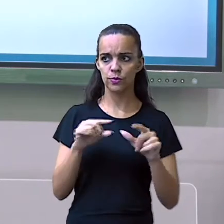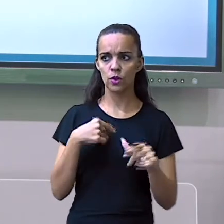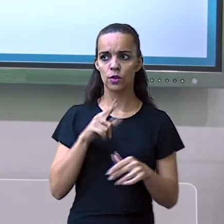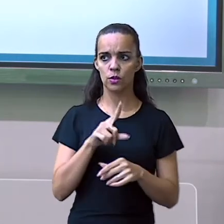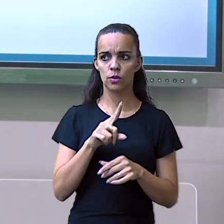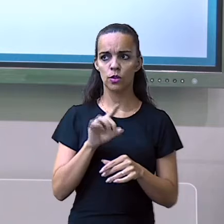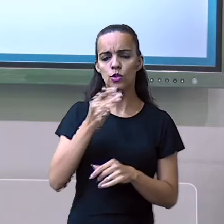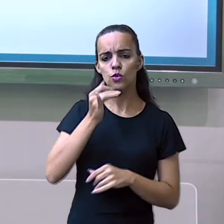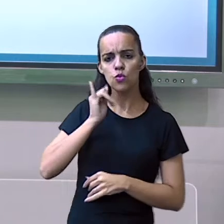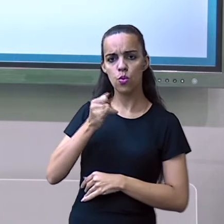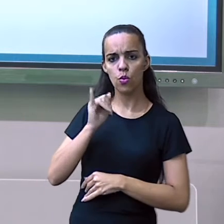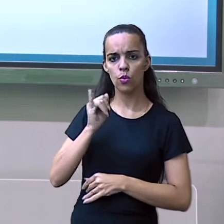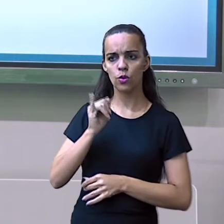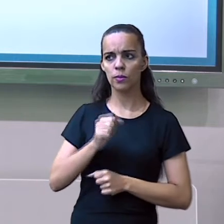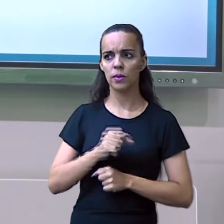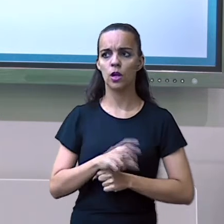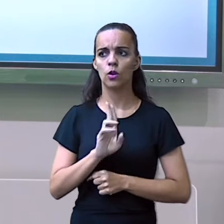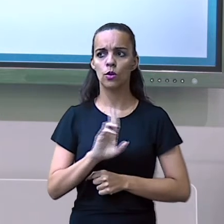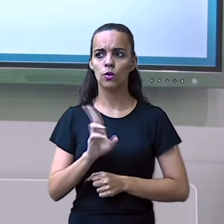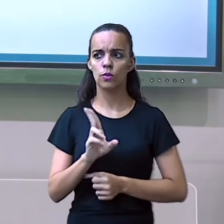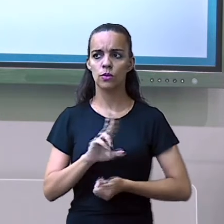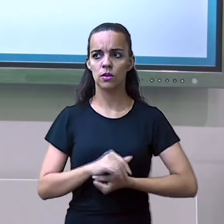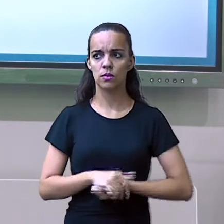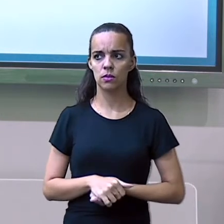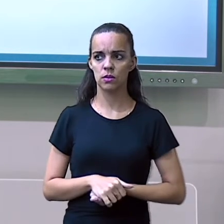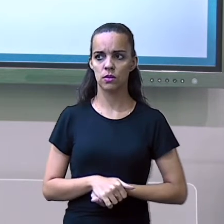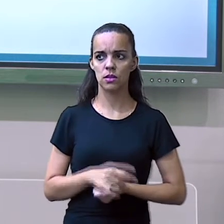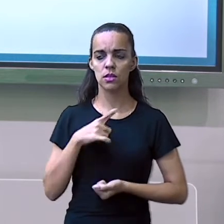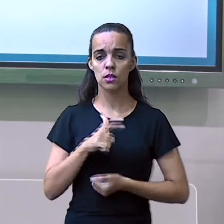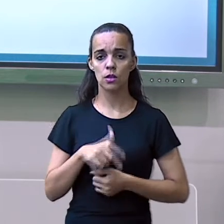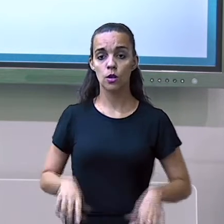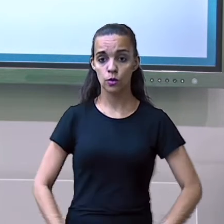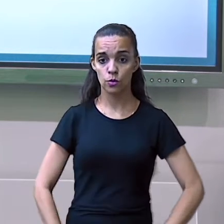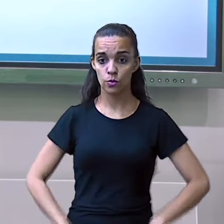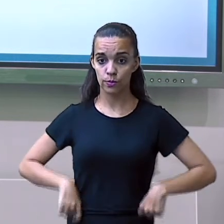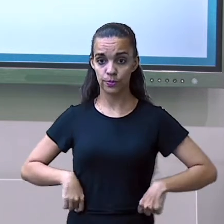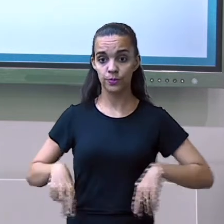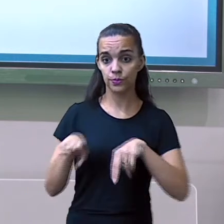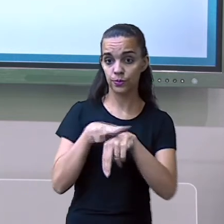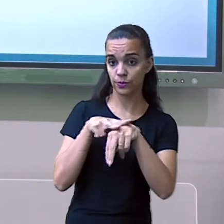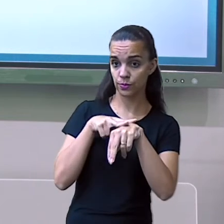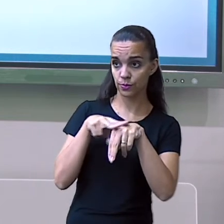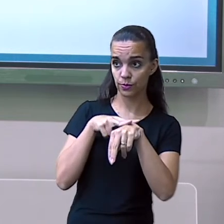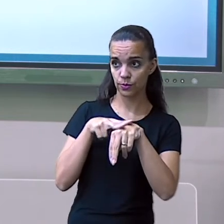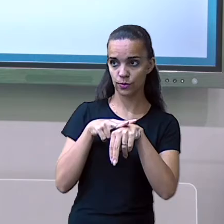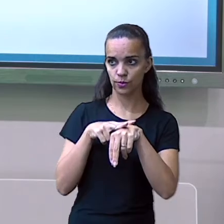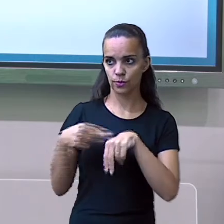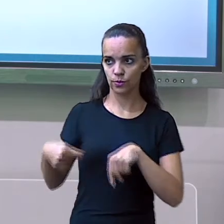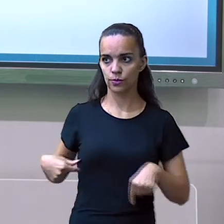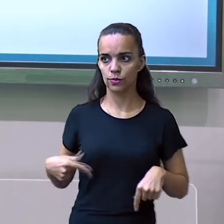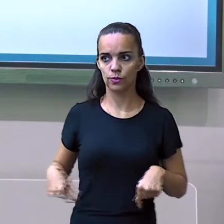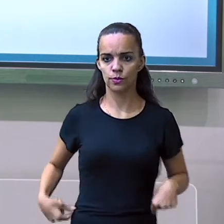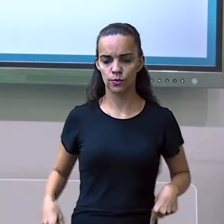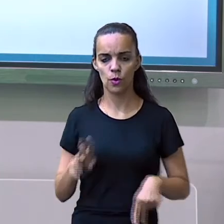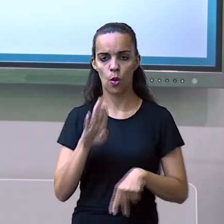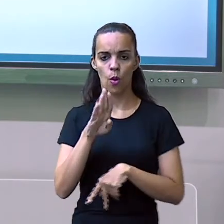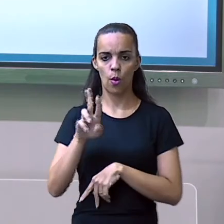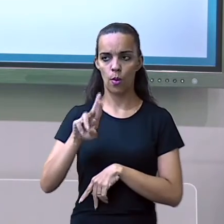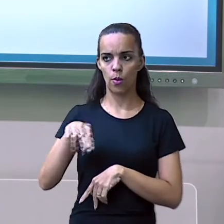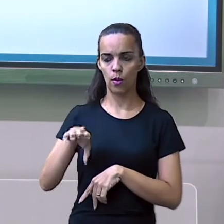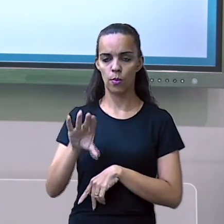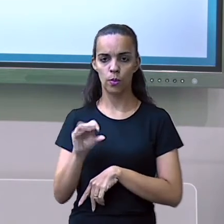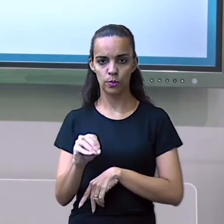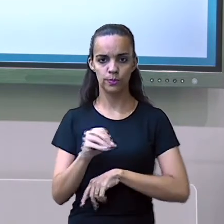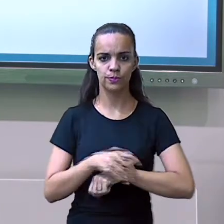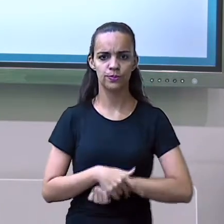um conto que se chama Os Calções Verdes de Bruno. Vamos